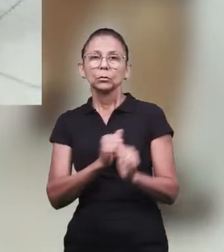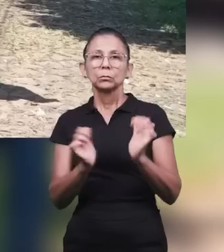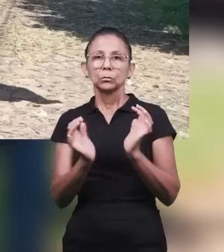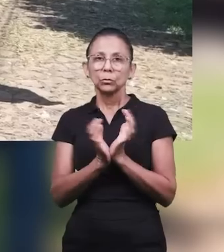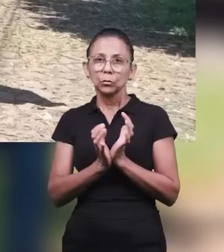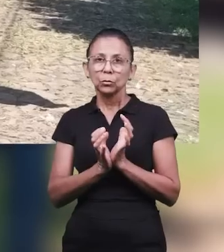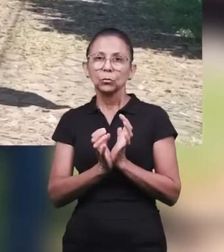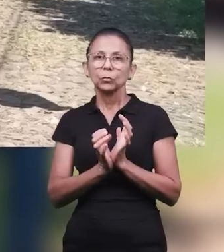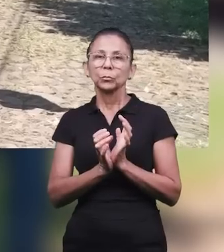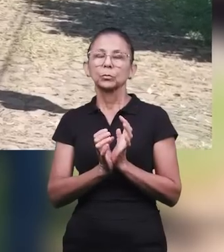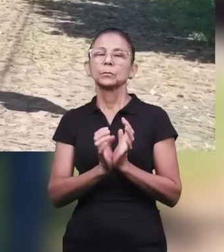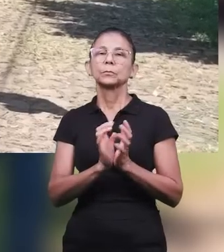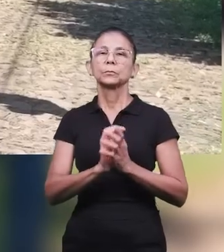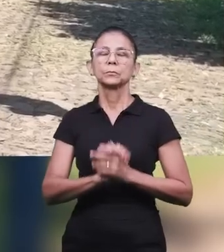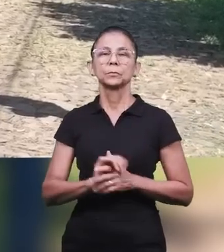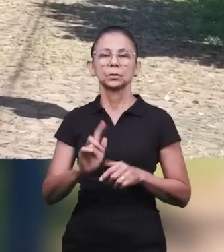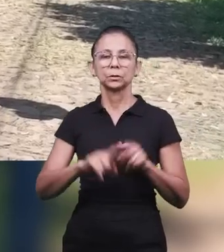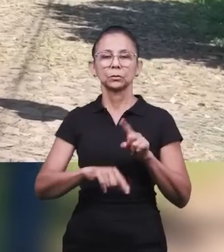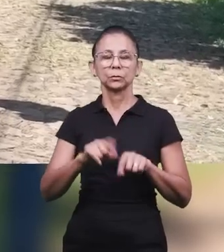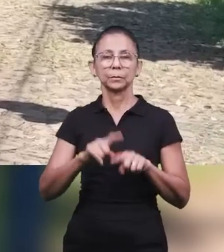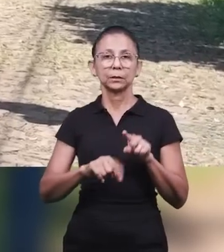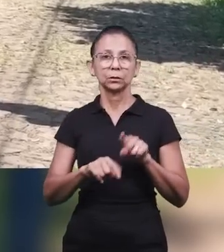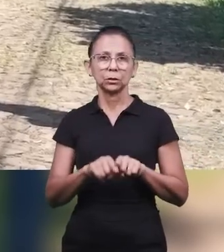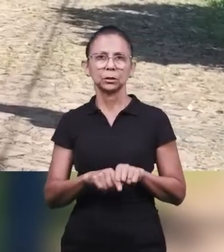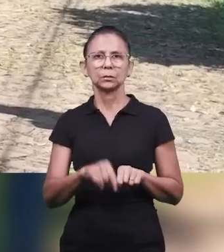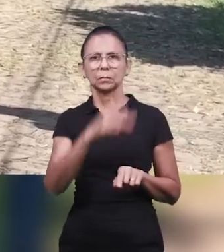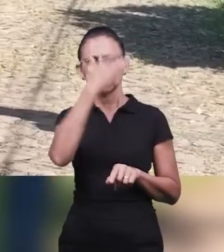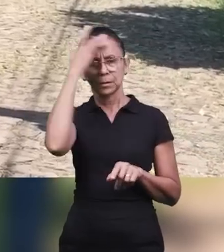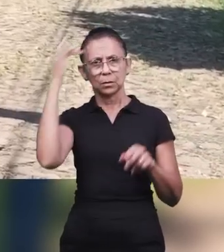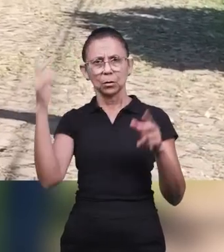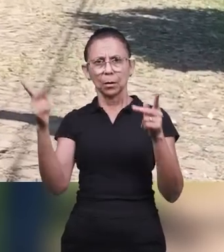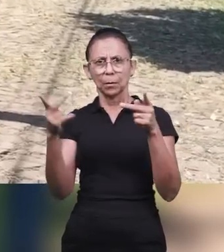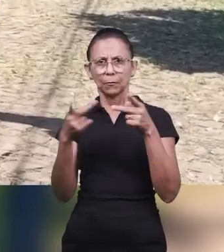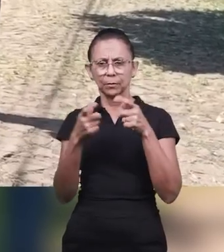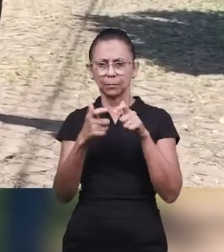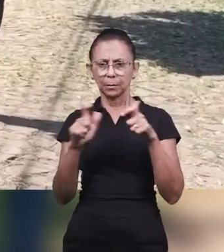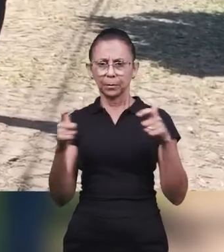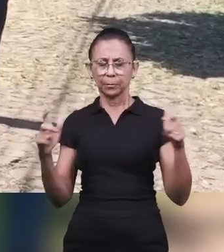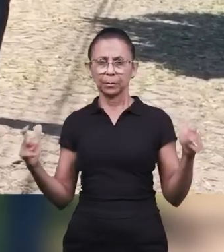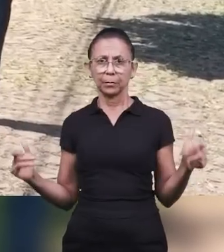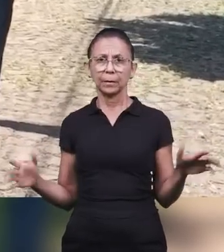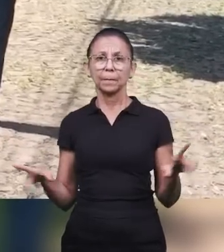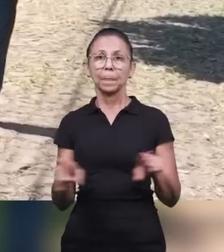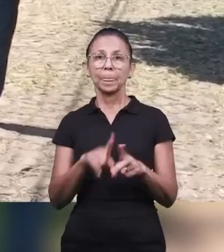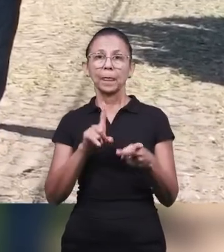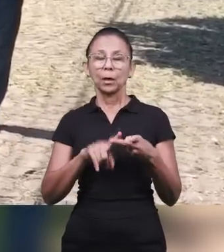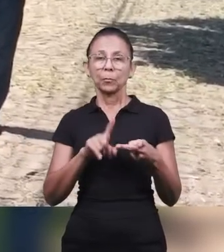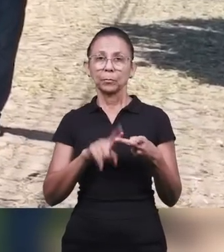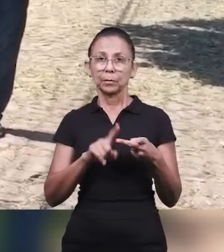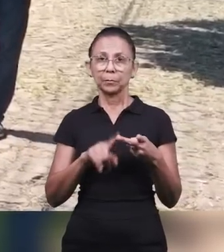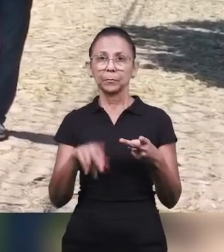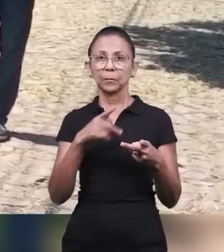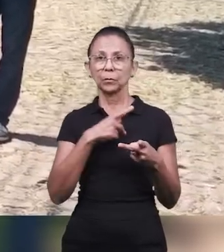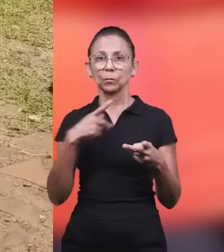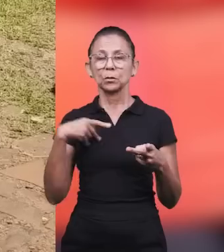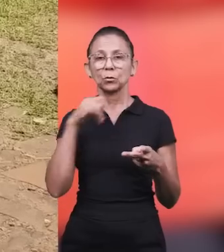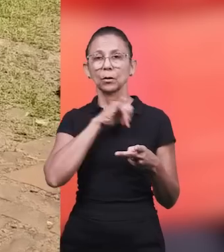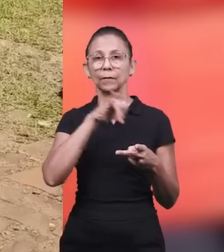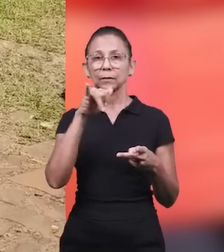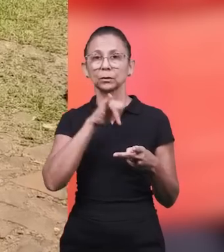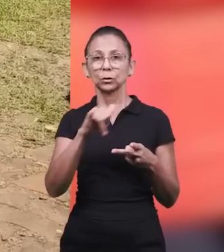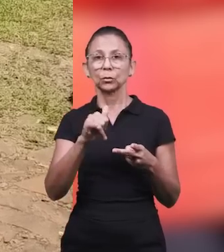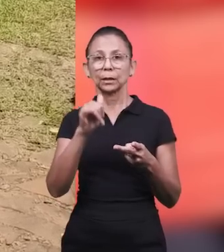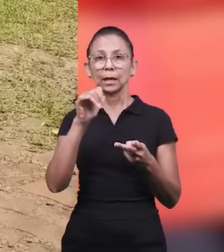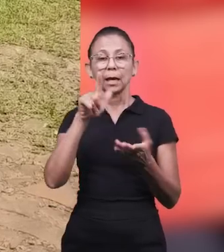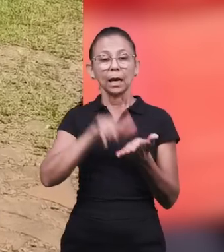presentes. Na cidade de Francisco Beltrão, o pastor Sebastião também informou sobre a entrega de convites nas